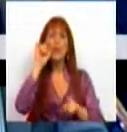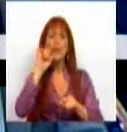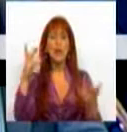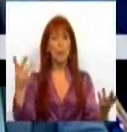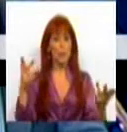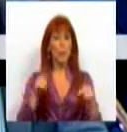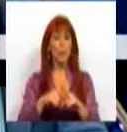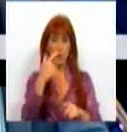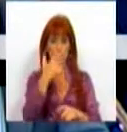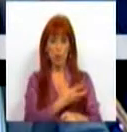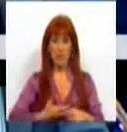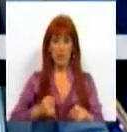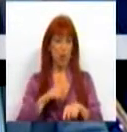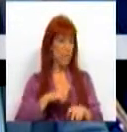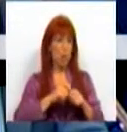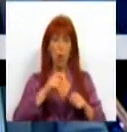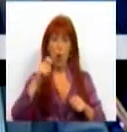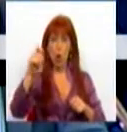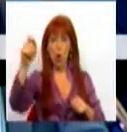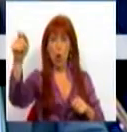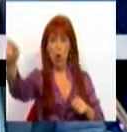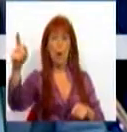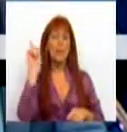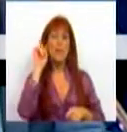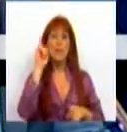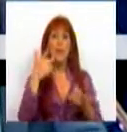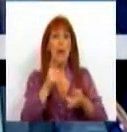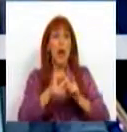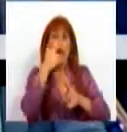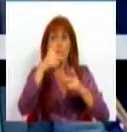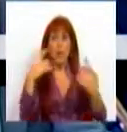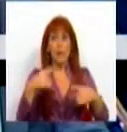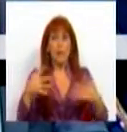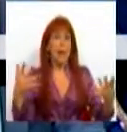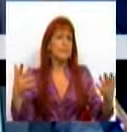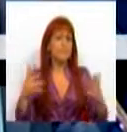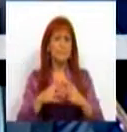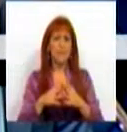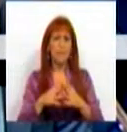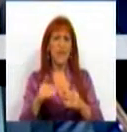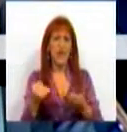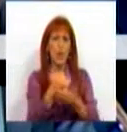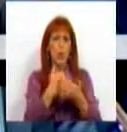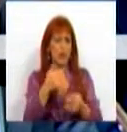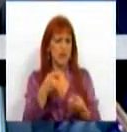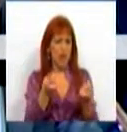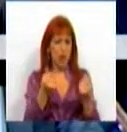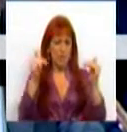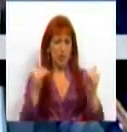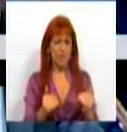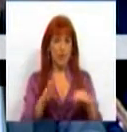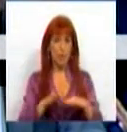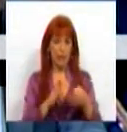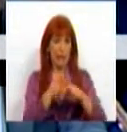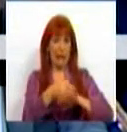dos desempregados de longa duração, principalmente aqueles que têm menos recursos económicos e que por isso